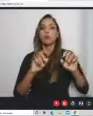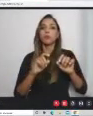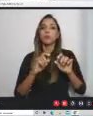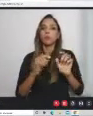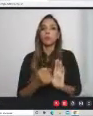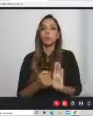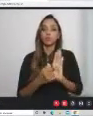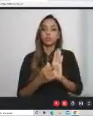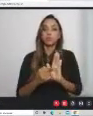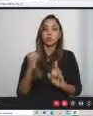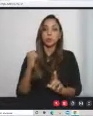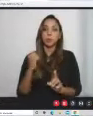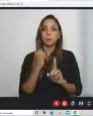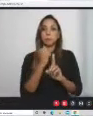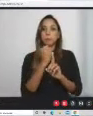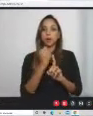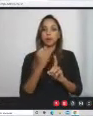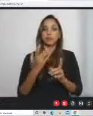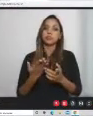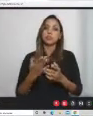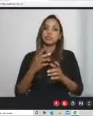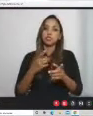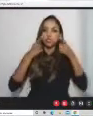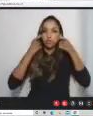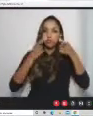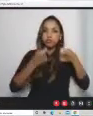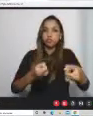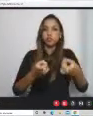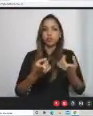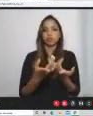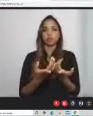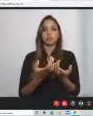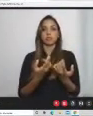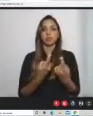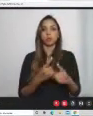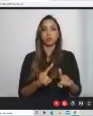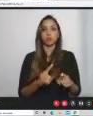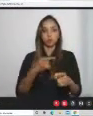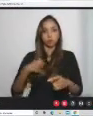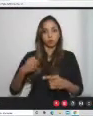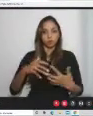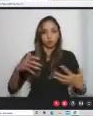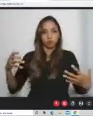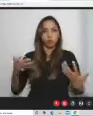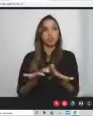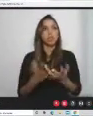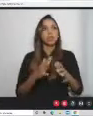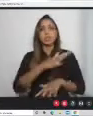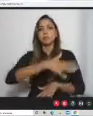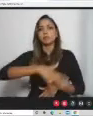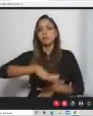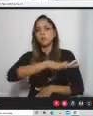transportes públicos, repartições públicas, bancos, hospitais, farmácias e oficinas mecânicas e academia.